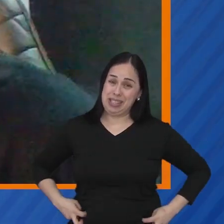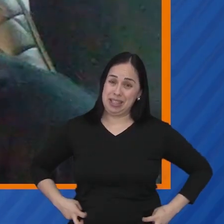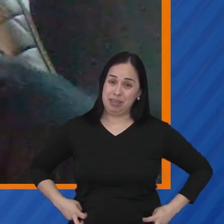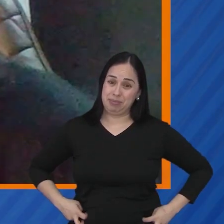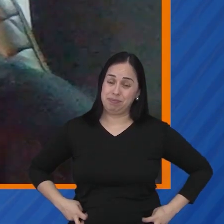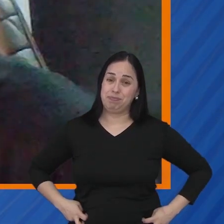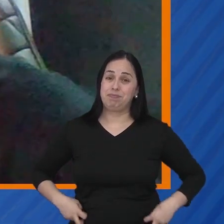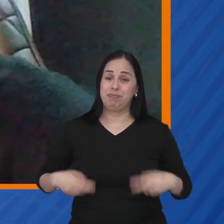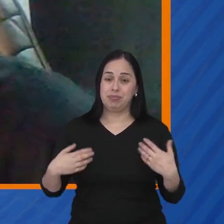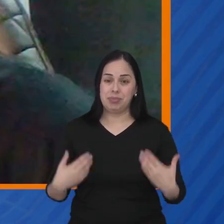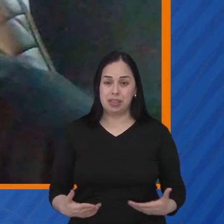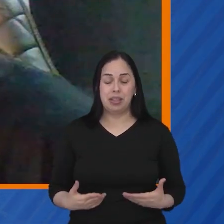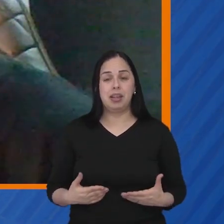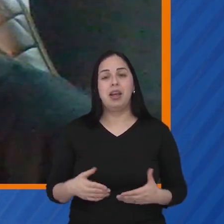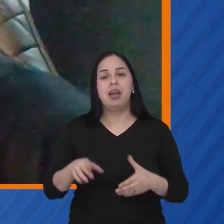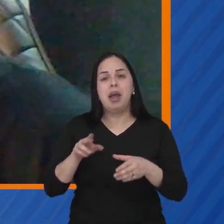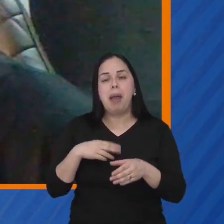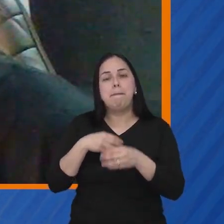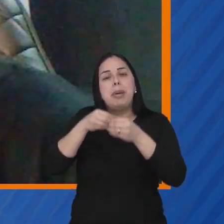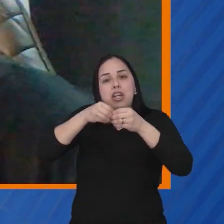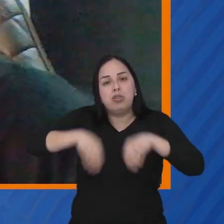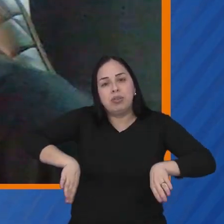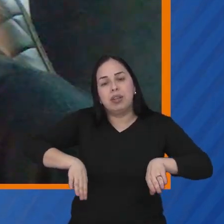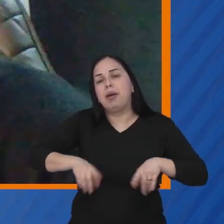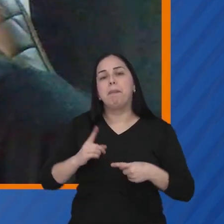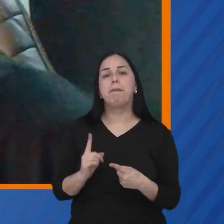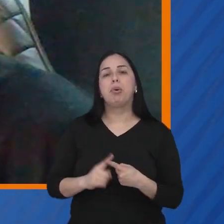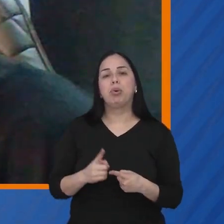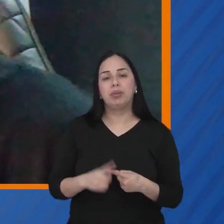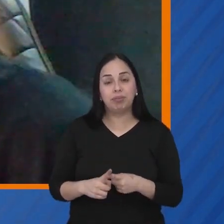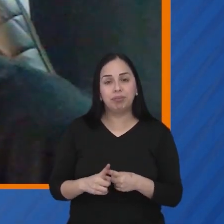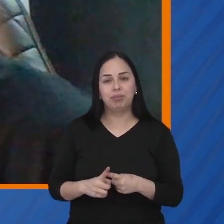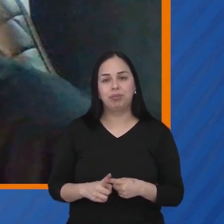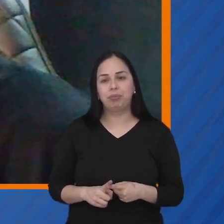O bisfenol é uma substância prejudicial porque